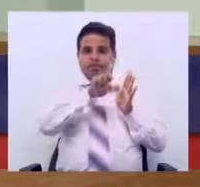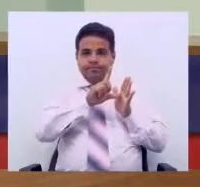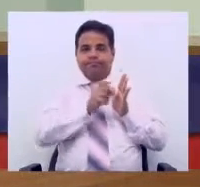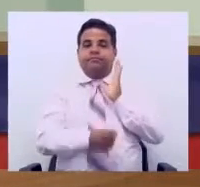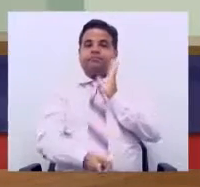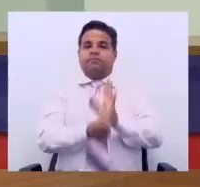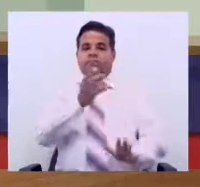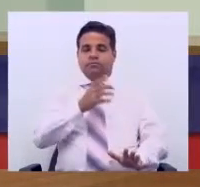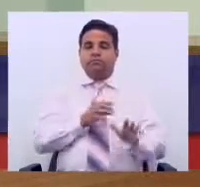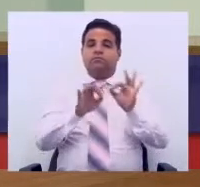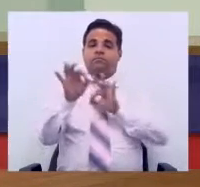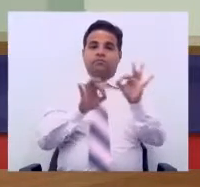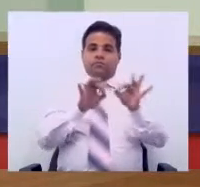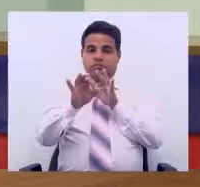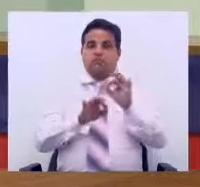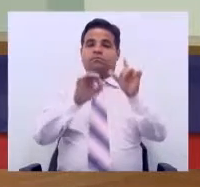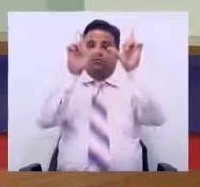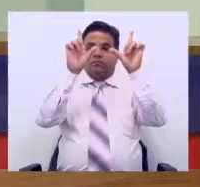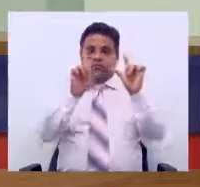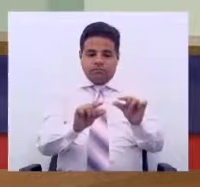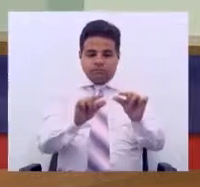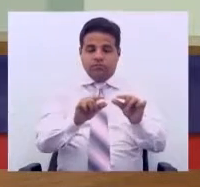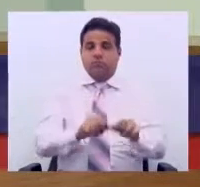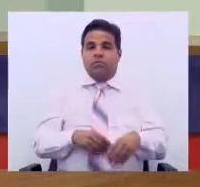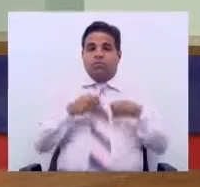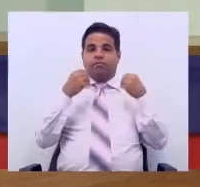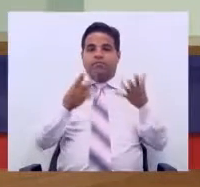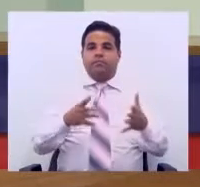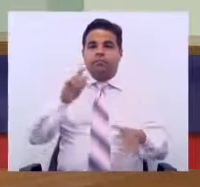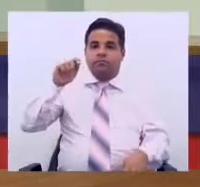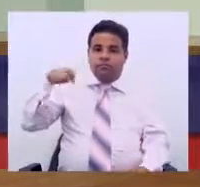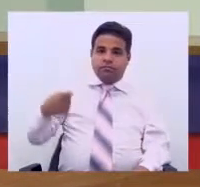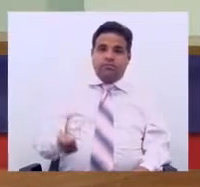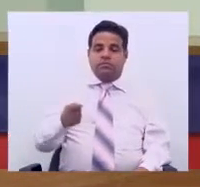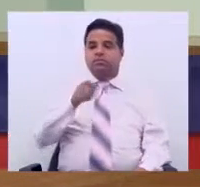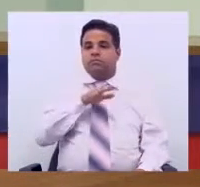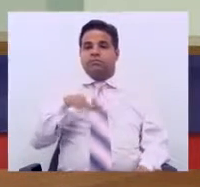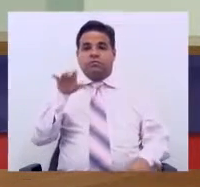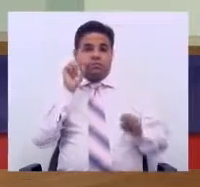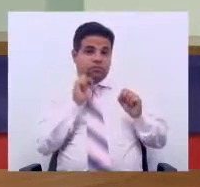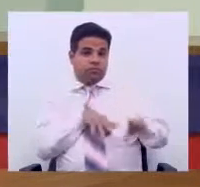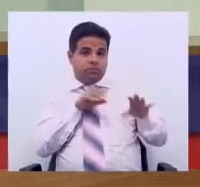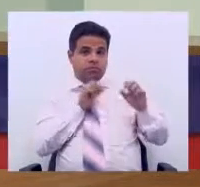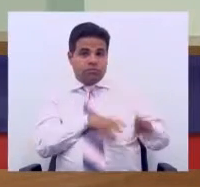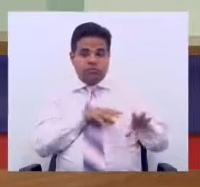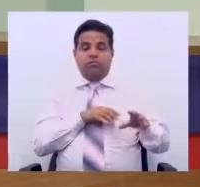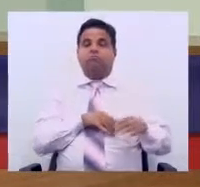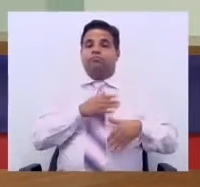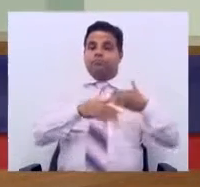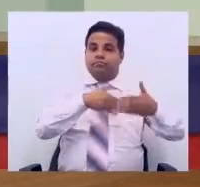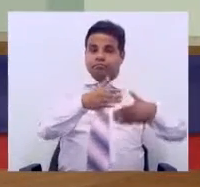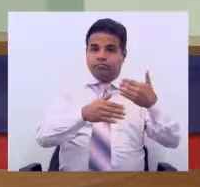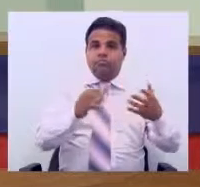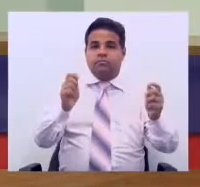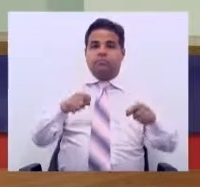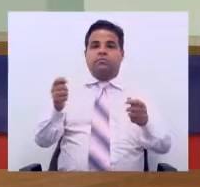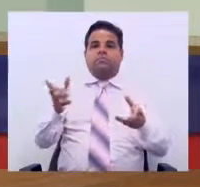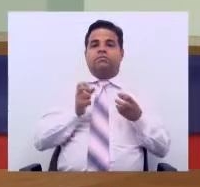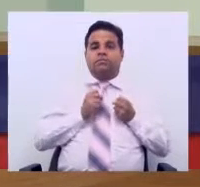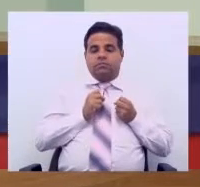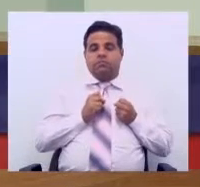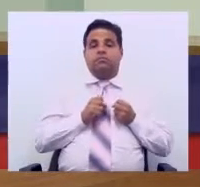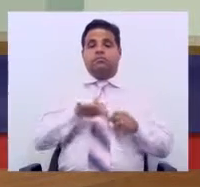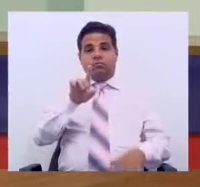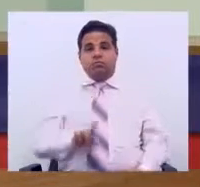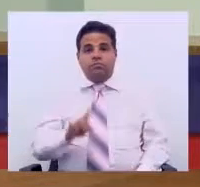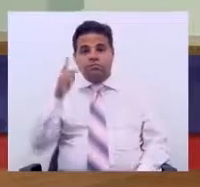novo projeto reduzindo. Nós vamos dar um sinal para a casa, um sinal para os educadores que estão penando para receber aquilo que é um direito